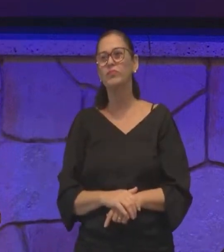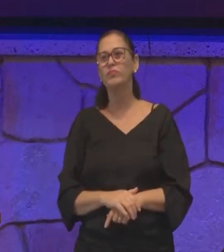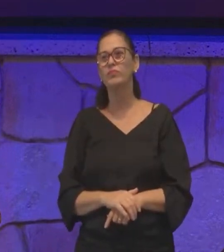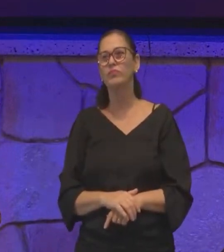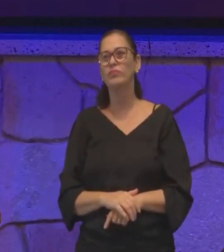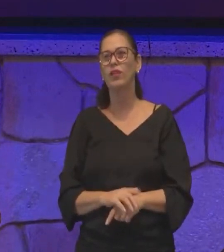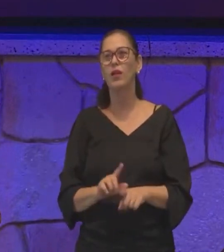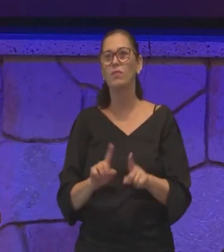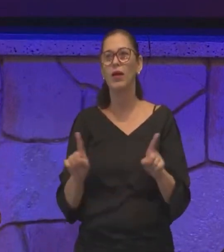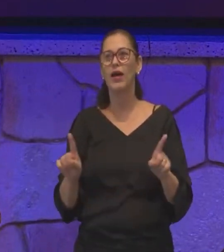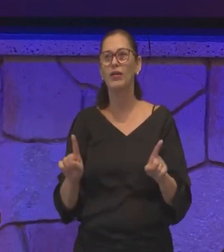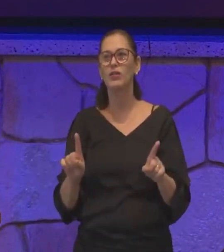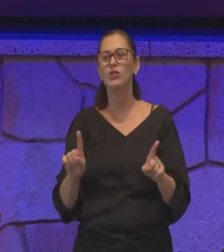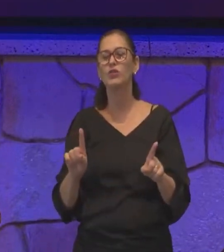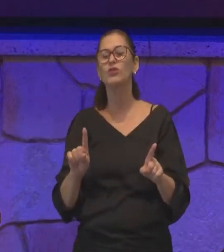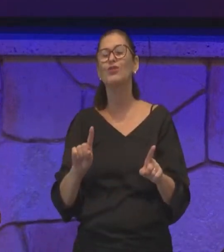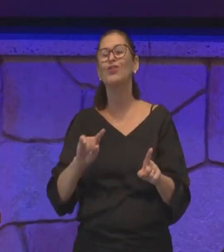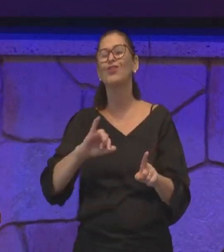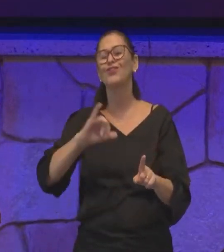Mas José está com o Senhor.